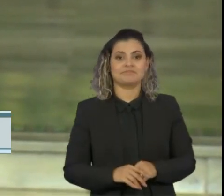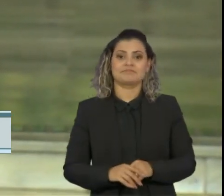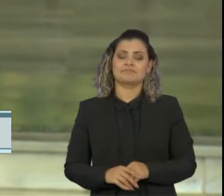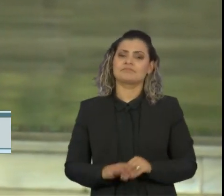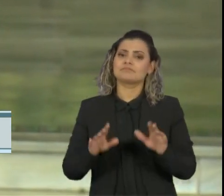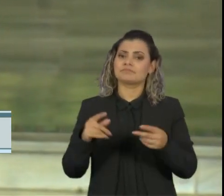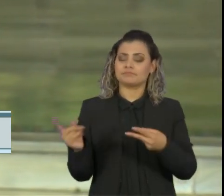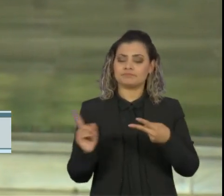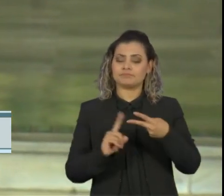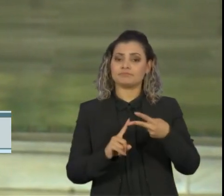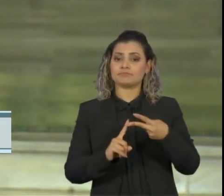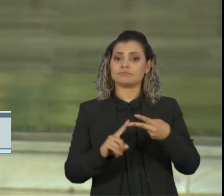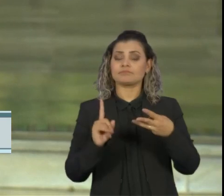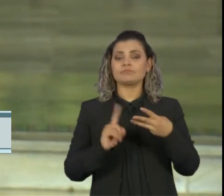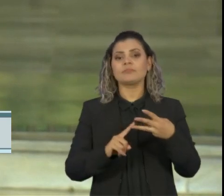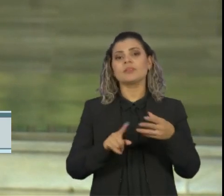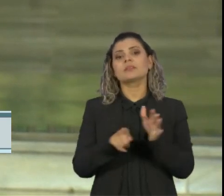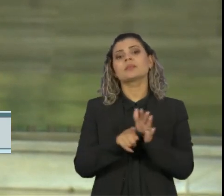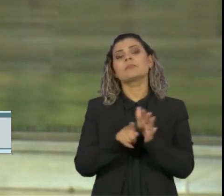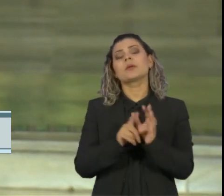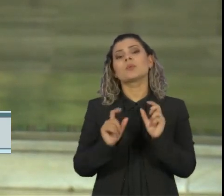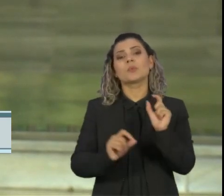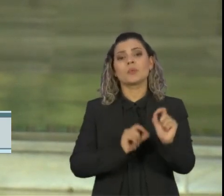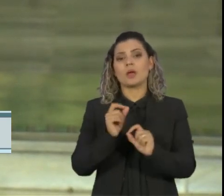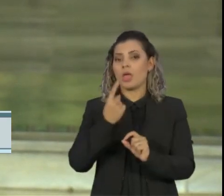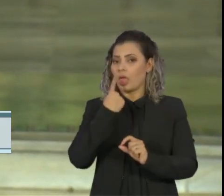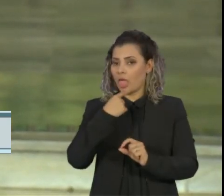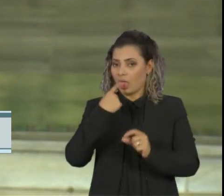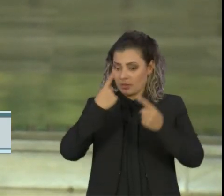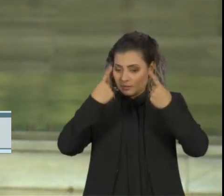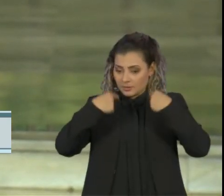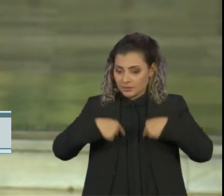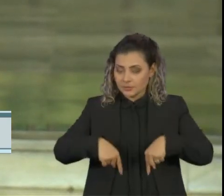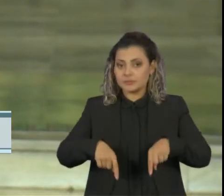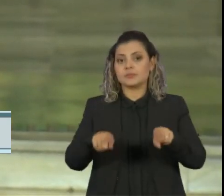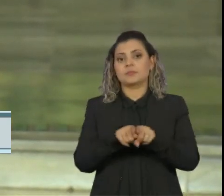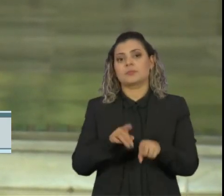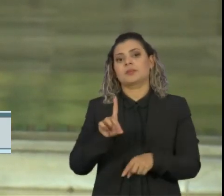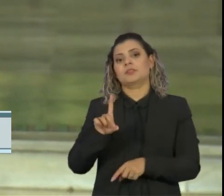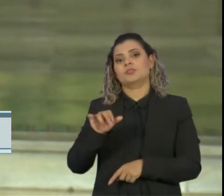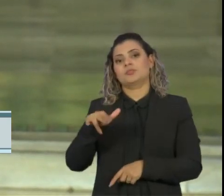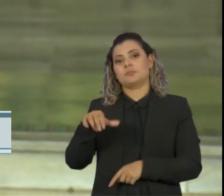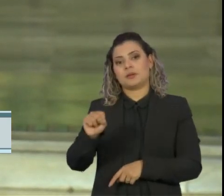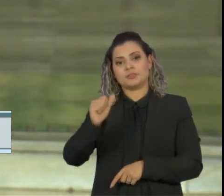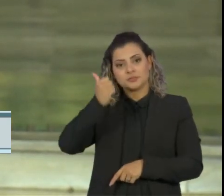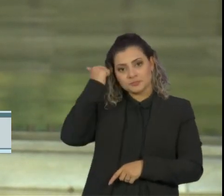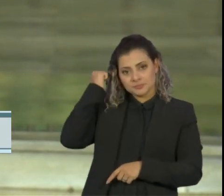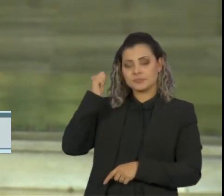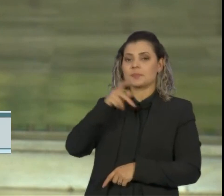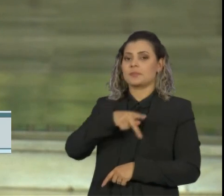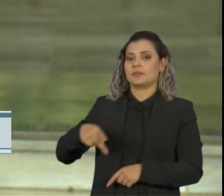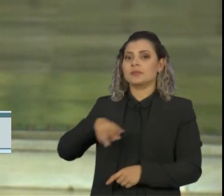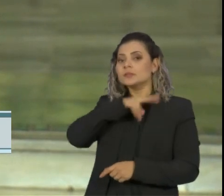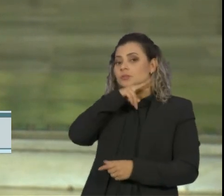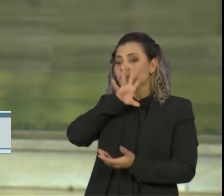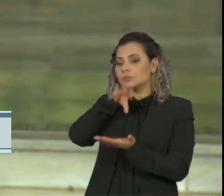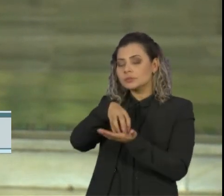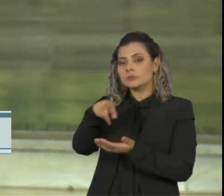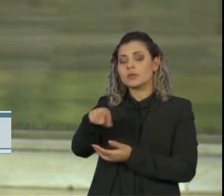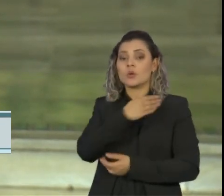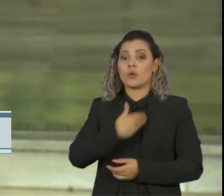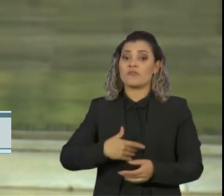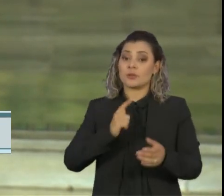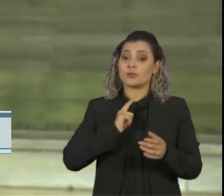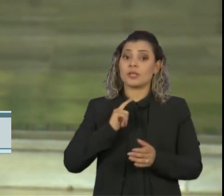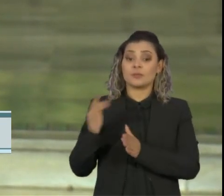Segunda informação, testagem. Por isso a presença hoje aqui do Dr. Dimas Covas, presidente do Instituto Butantan. O governo realiza